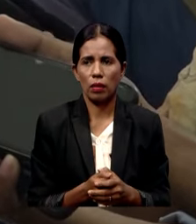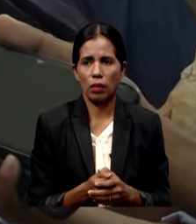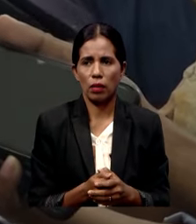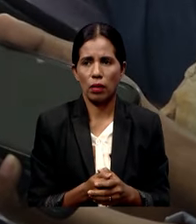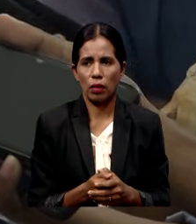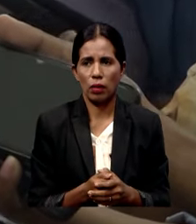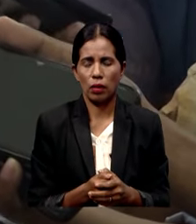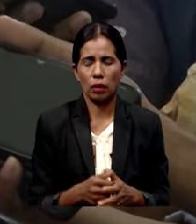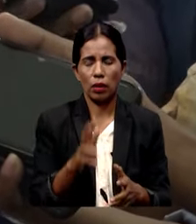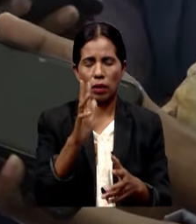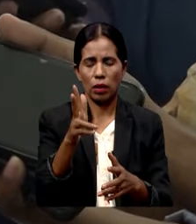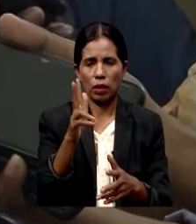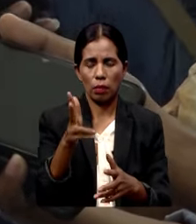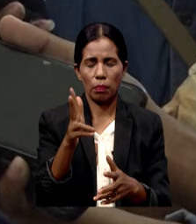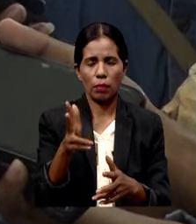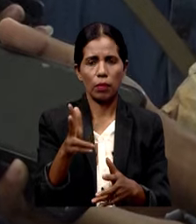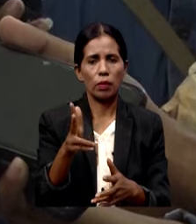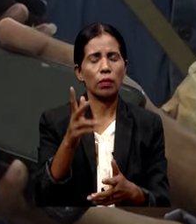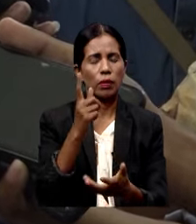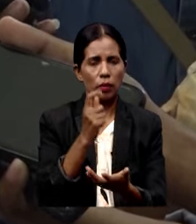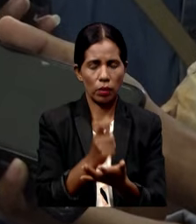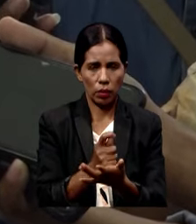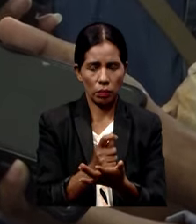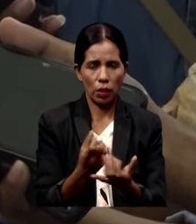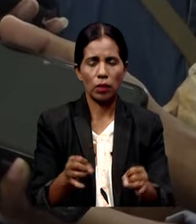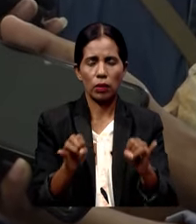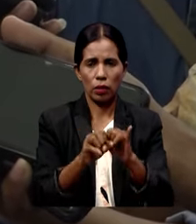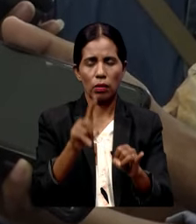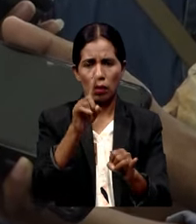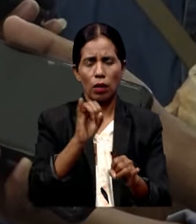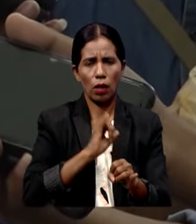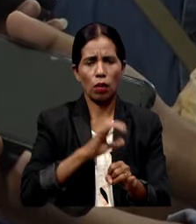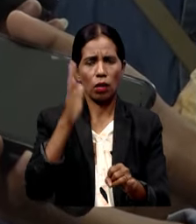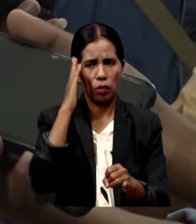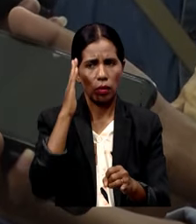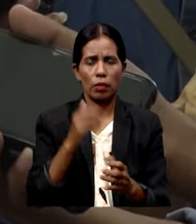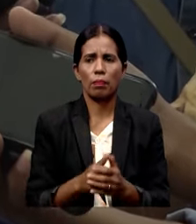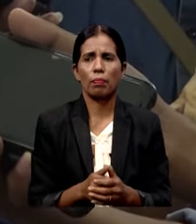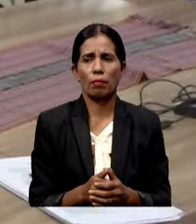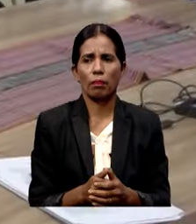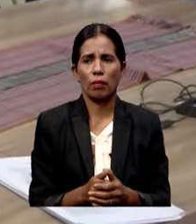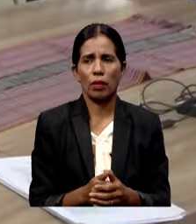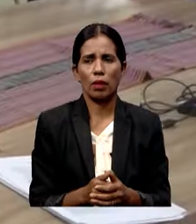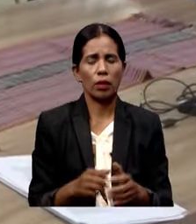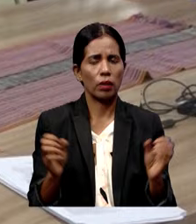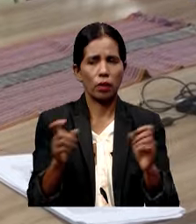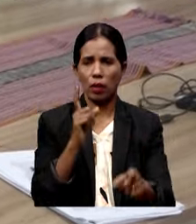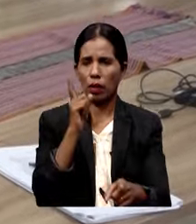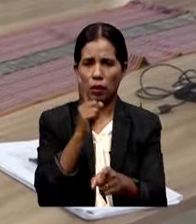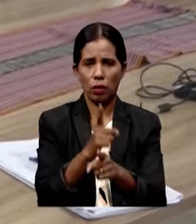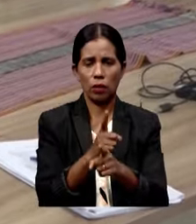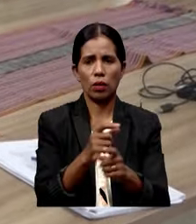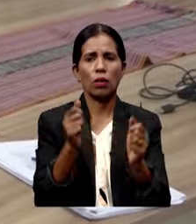30 mil ba kada in sound ida antan how hanoin kata ida ne seladun justu